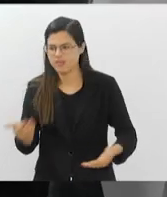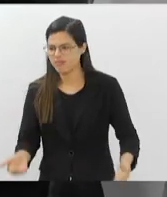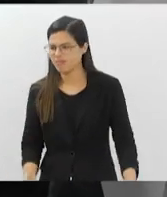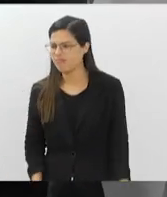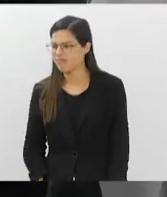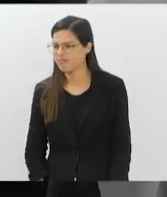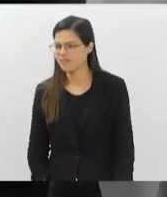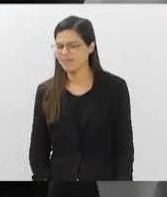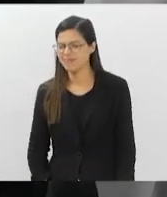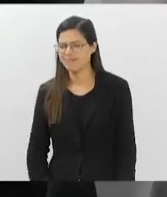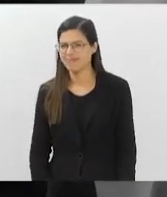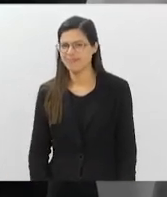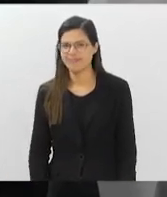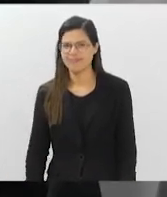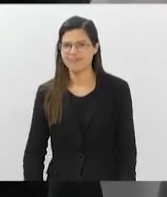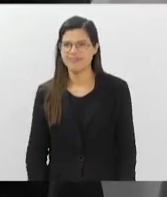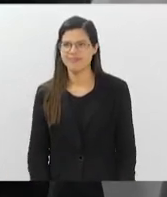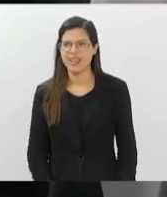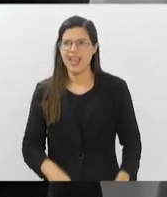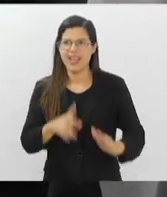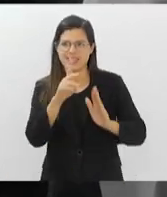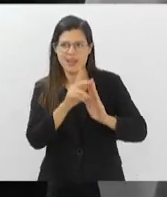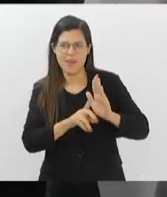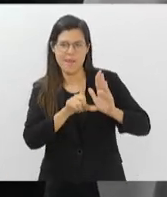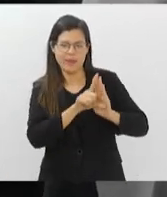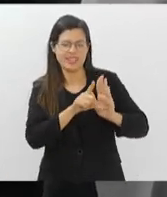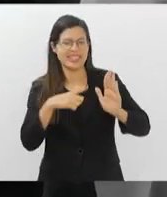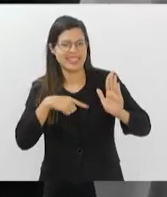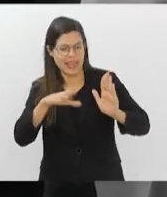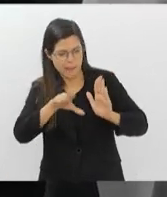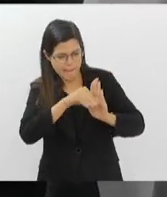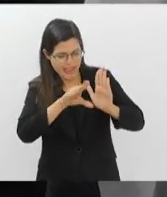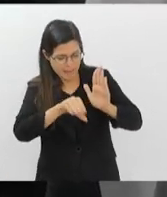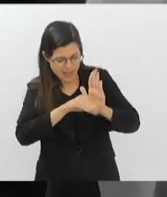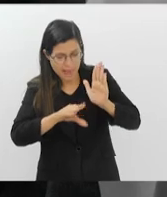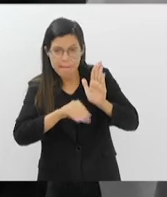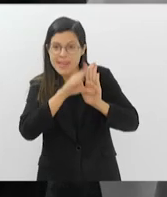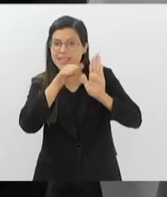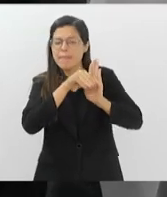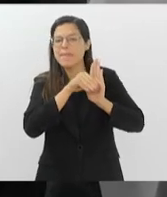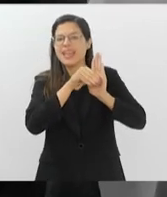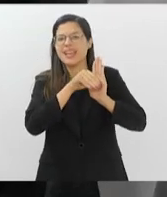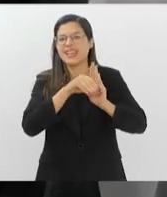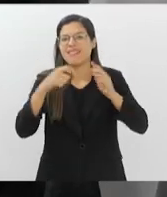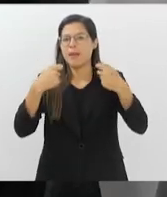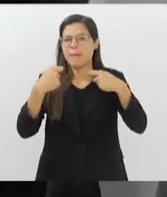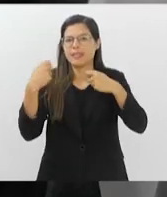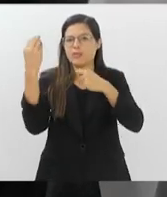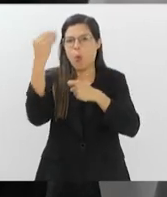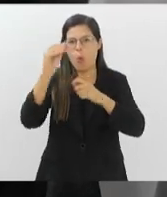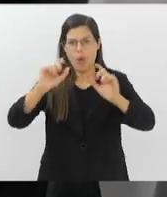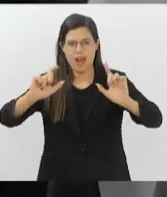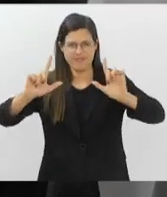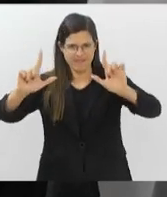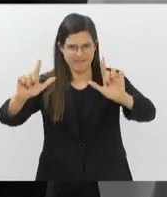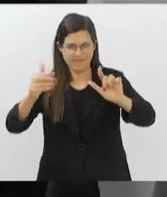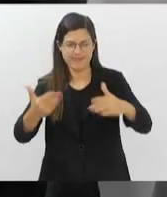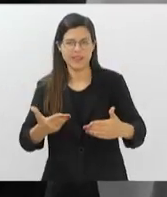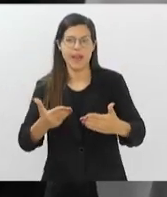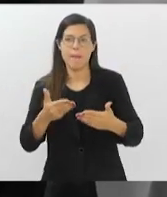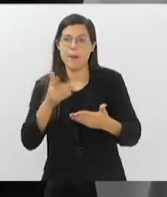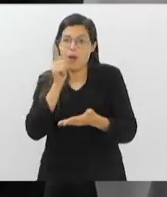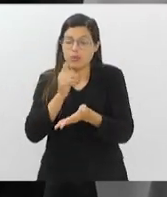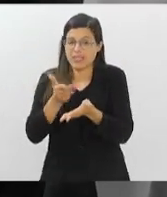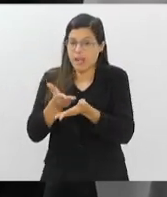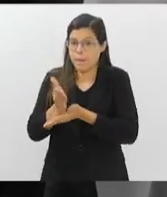Presidente, a gente parar para discutir. Esse projeto de lei vai receber tanta emenda que vai ter que acrescentar tanta coisa nesse cartaz. Melhor a gente aprovar a legalidade e ir para o